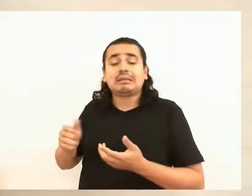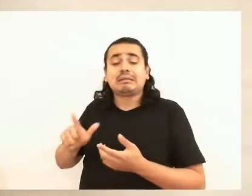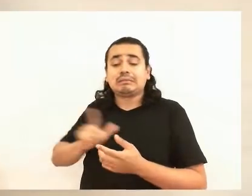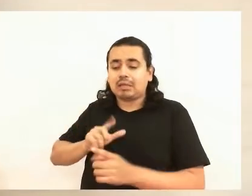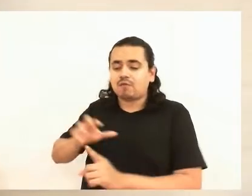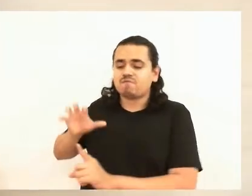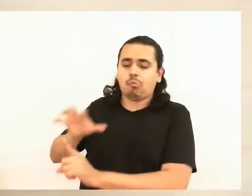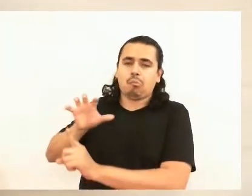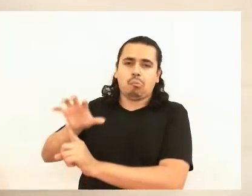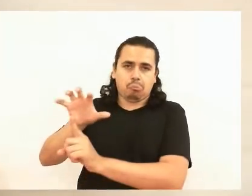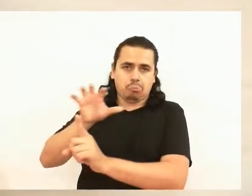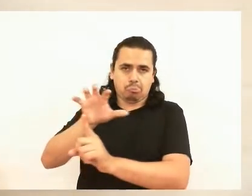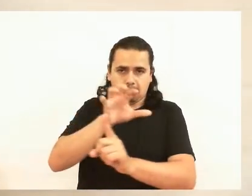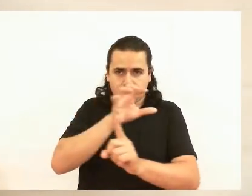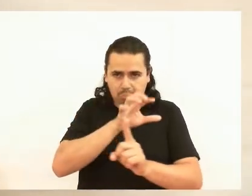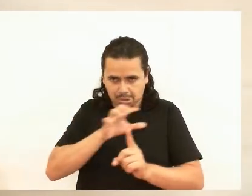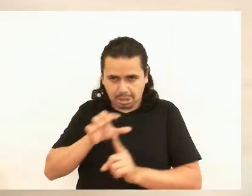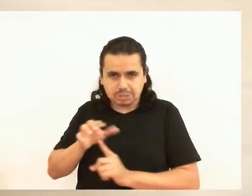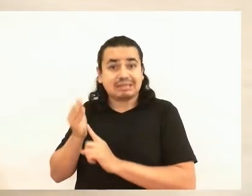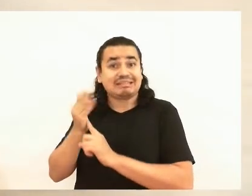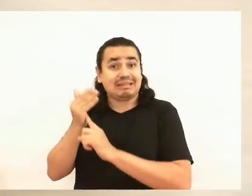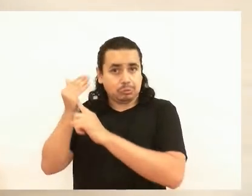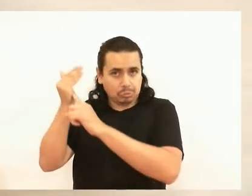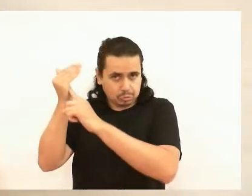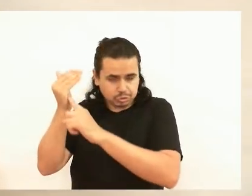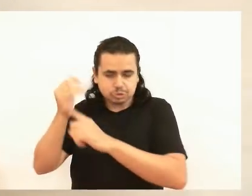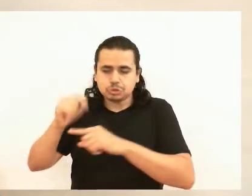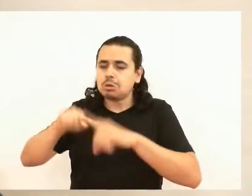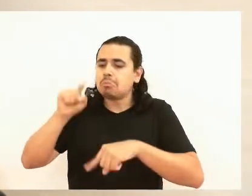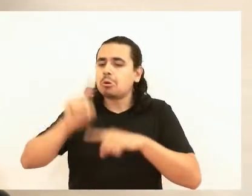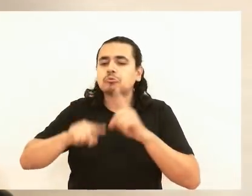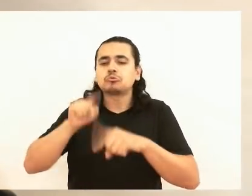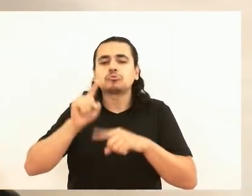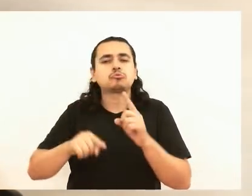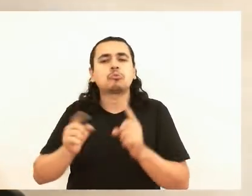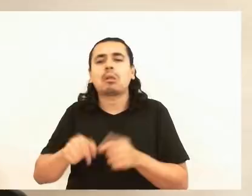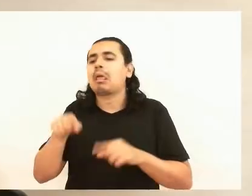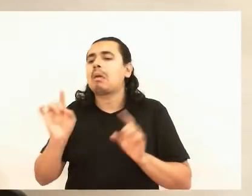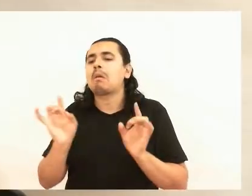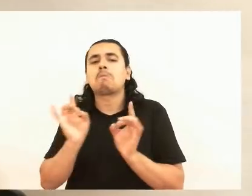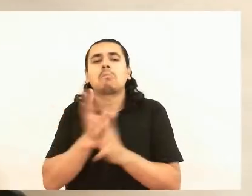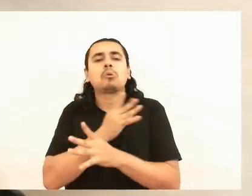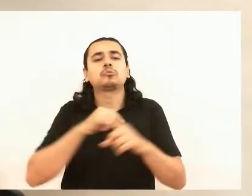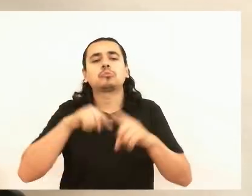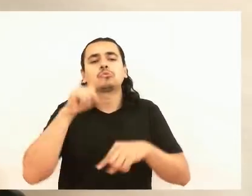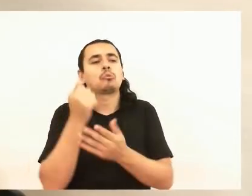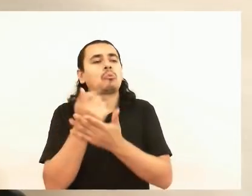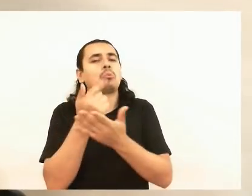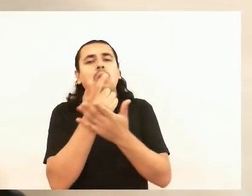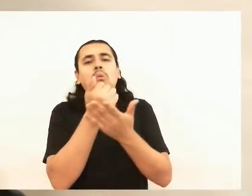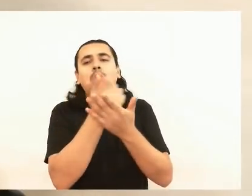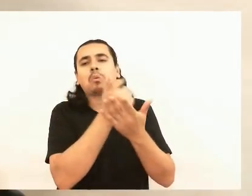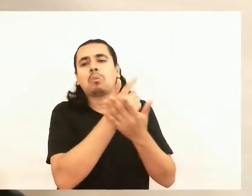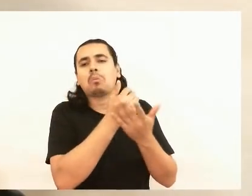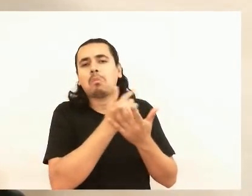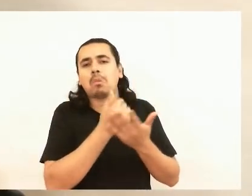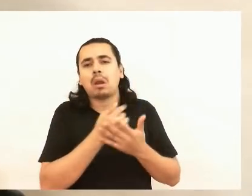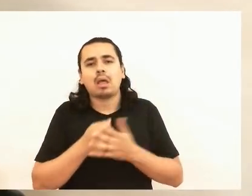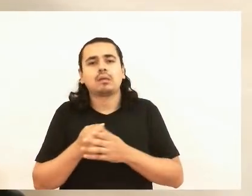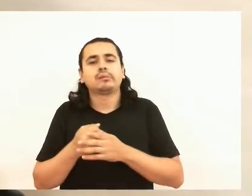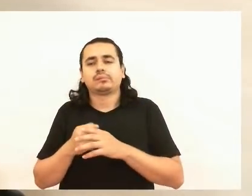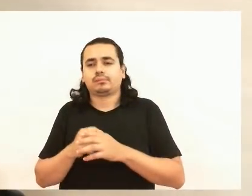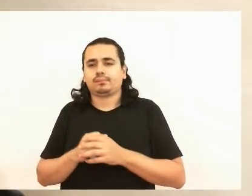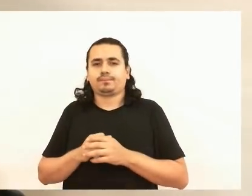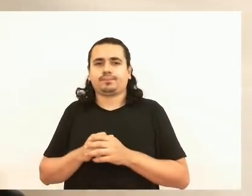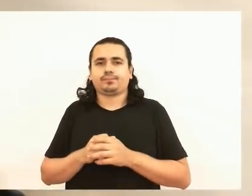né da dessa indústria é que tudo e pronto tudo é